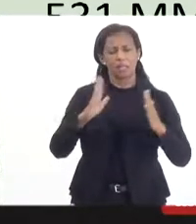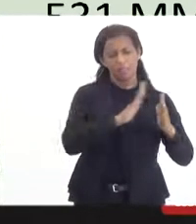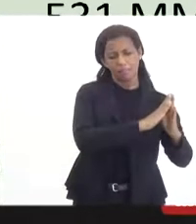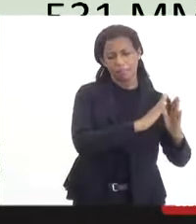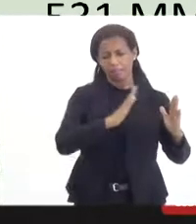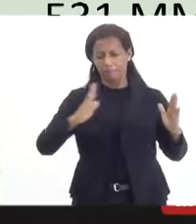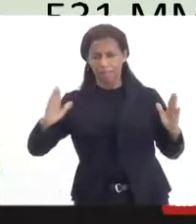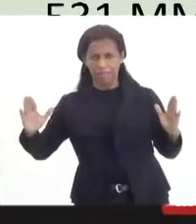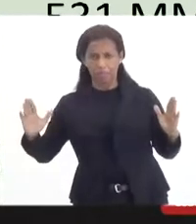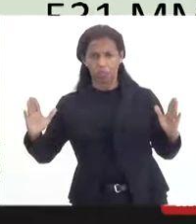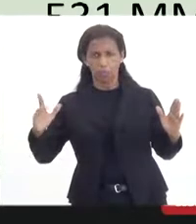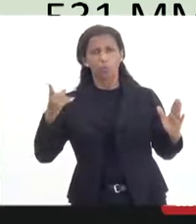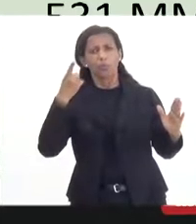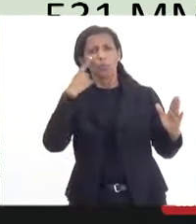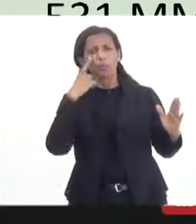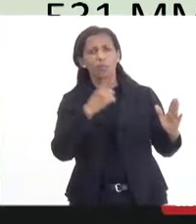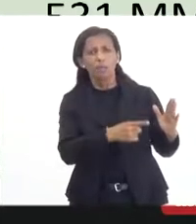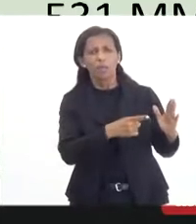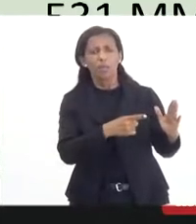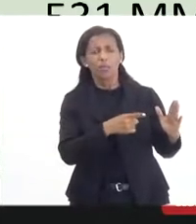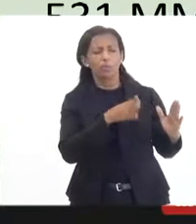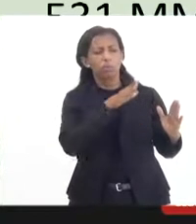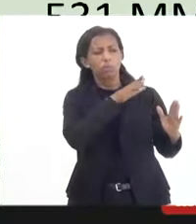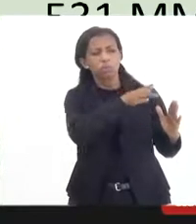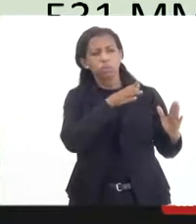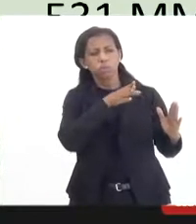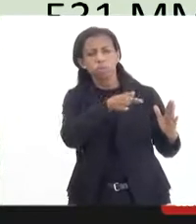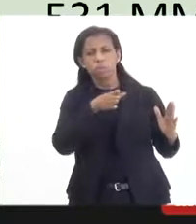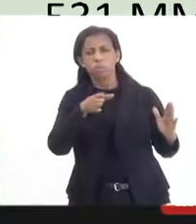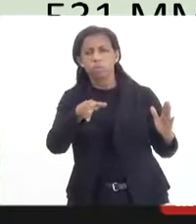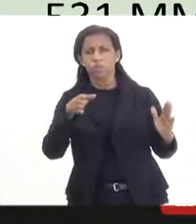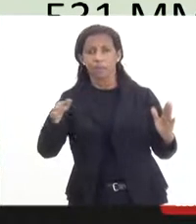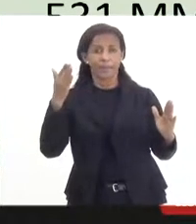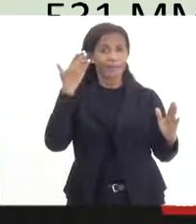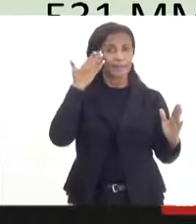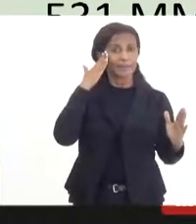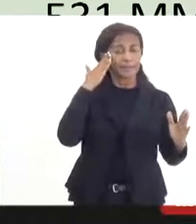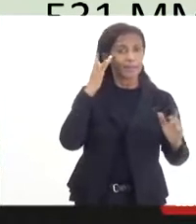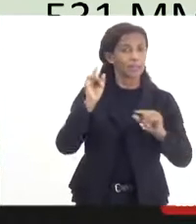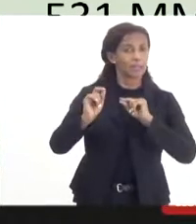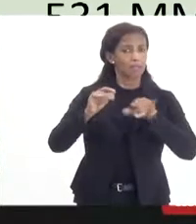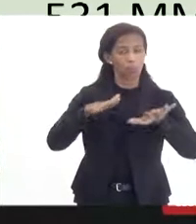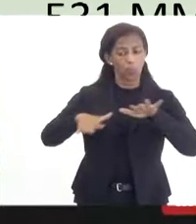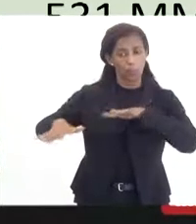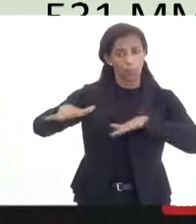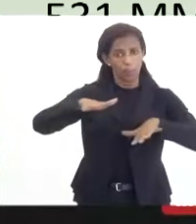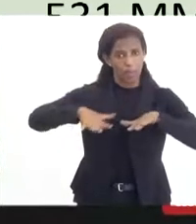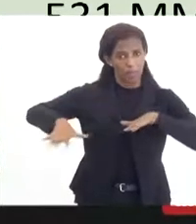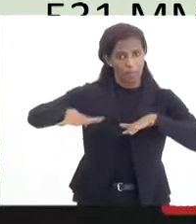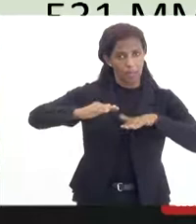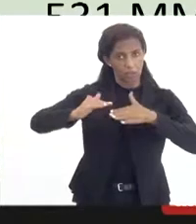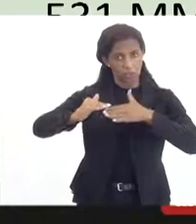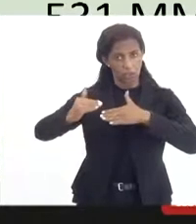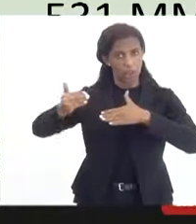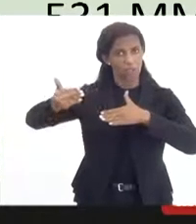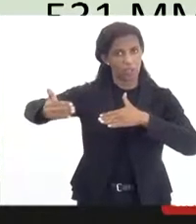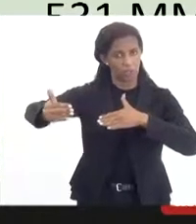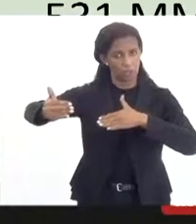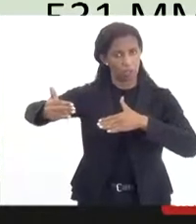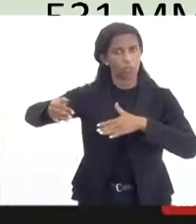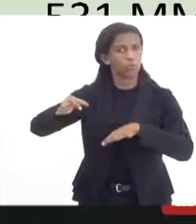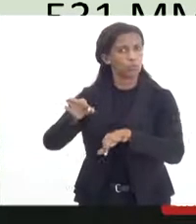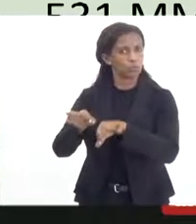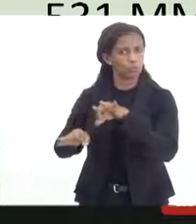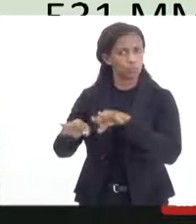buscado revisitar o seu contencioso, é claro que entendendo o ambiente externo, judicial,